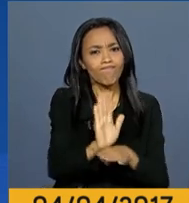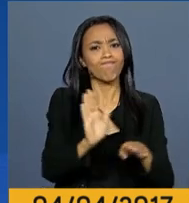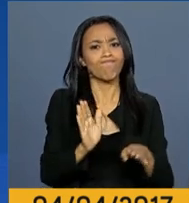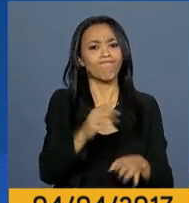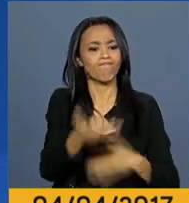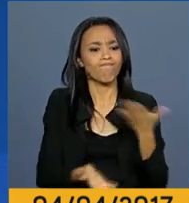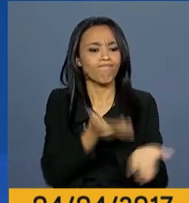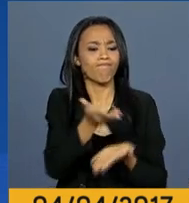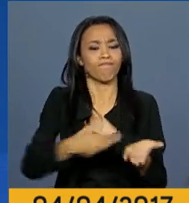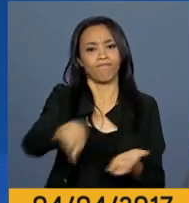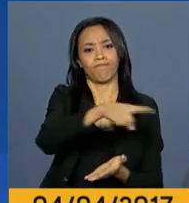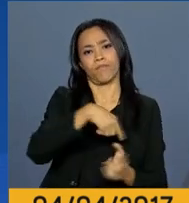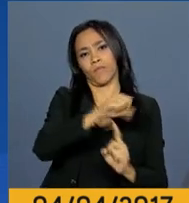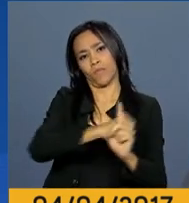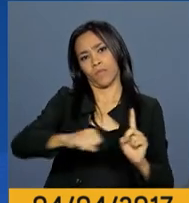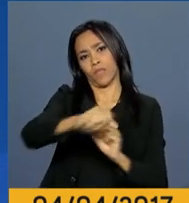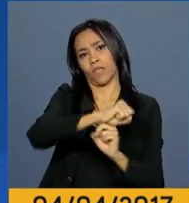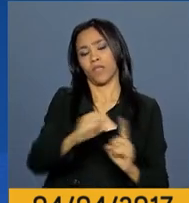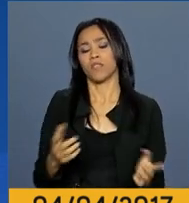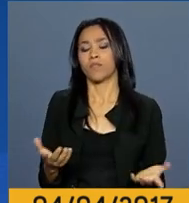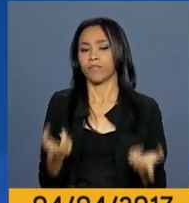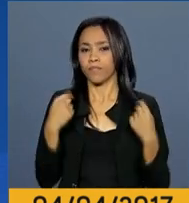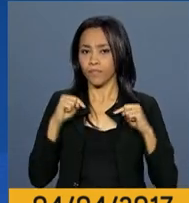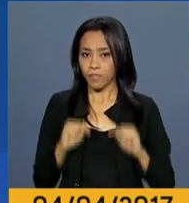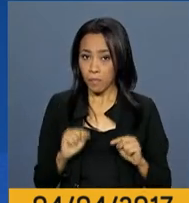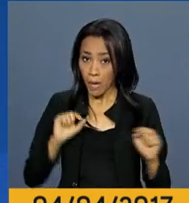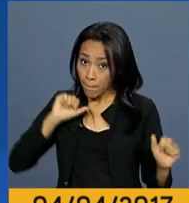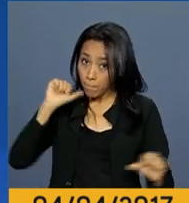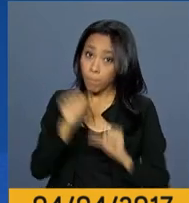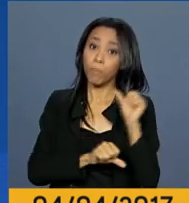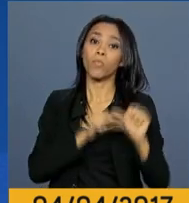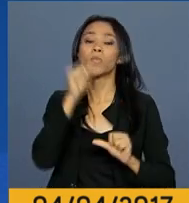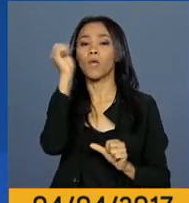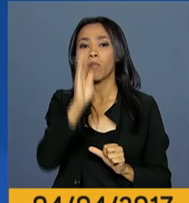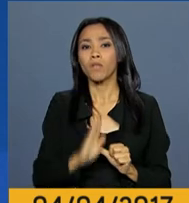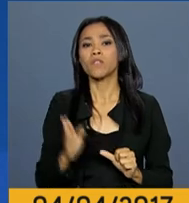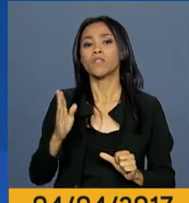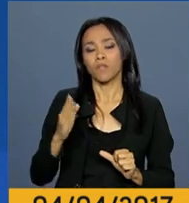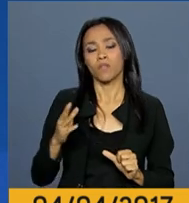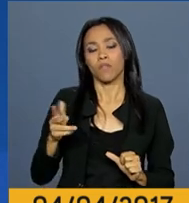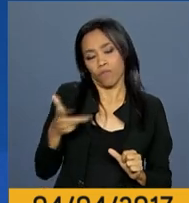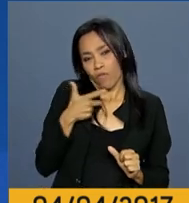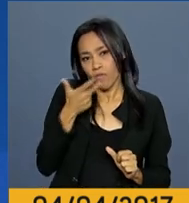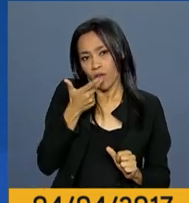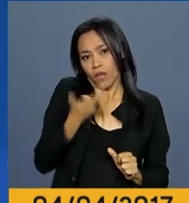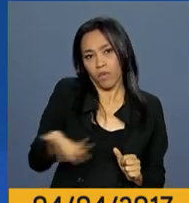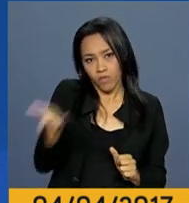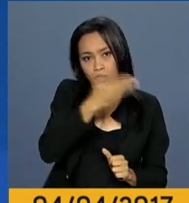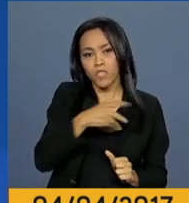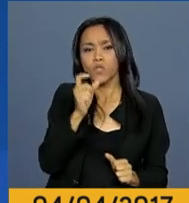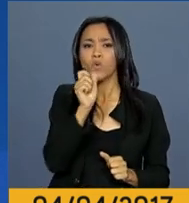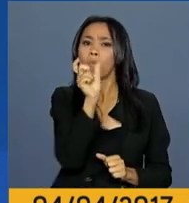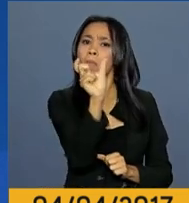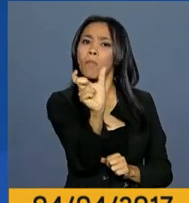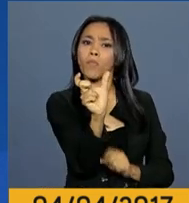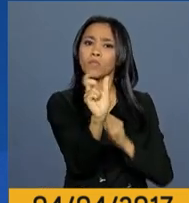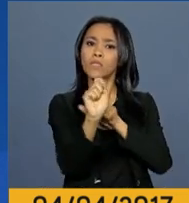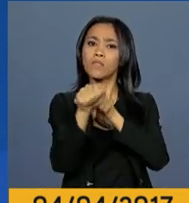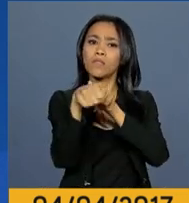Para mudar o Brasil, nós adotamos, confesso aos senhores e senhoras, uma palavra-chave, que é a palavra